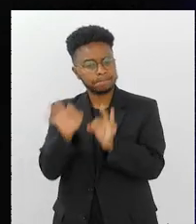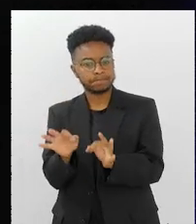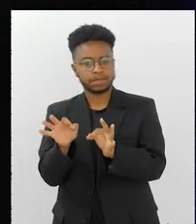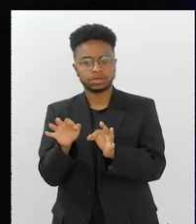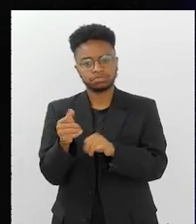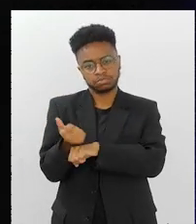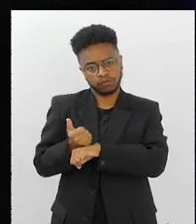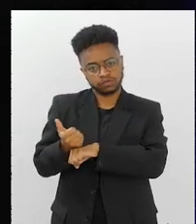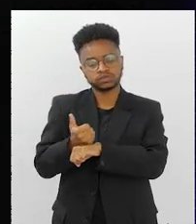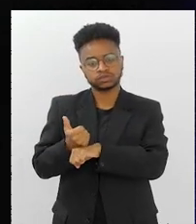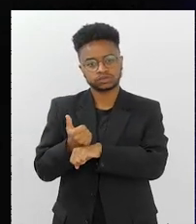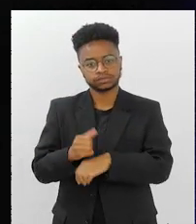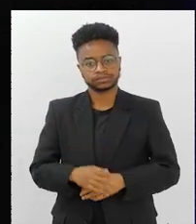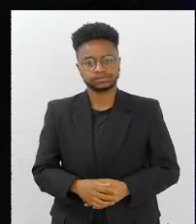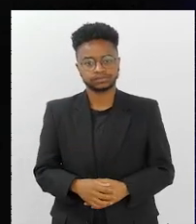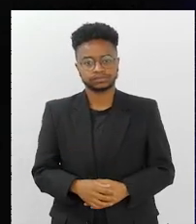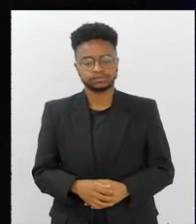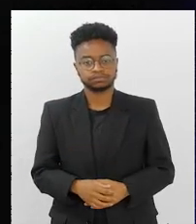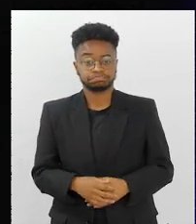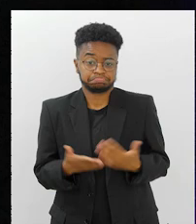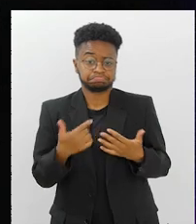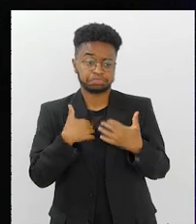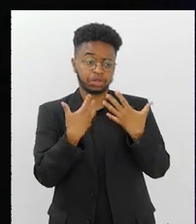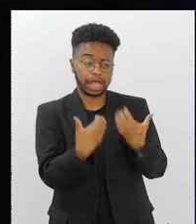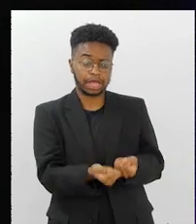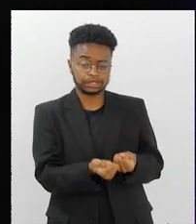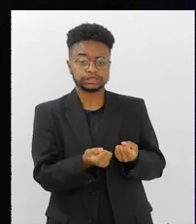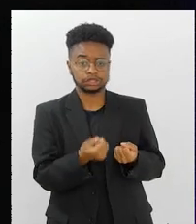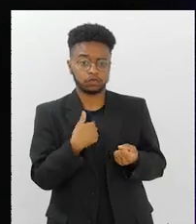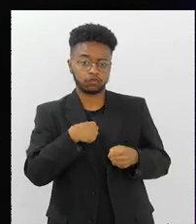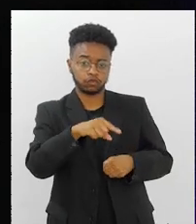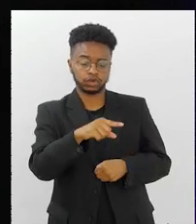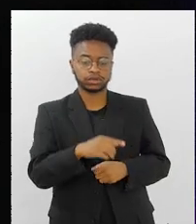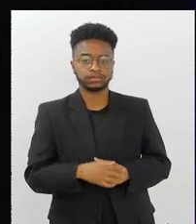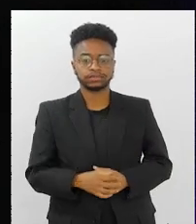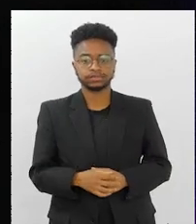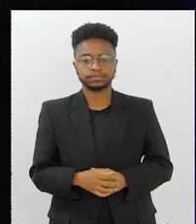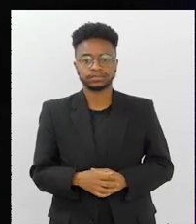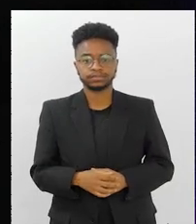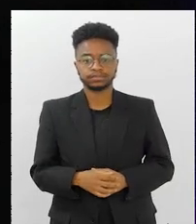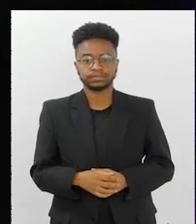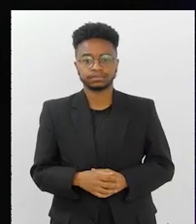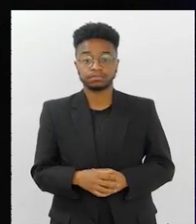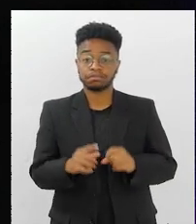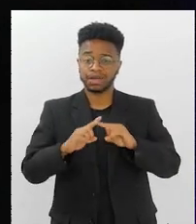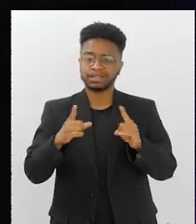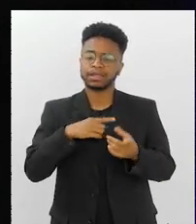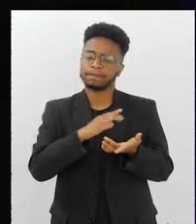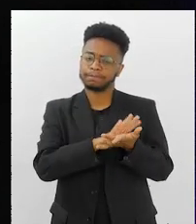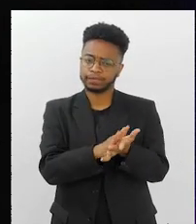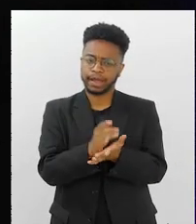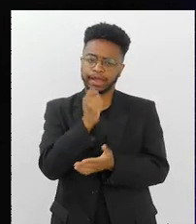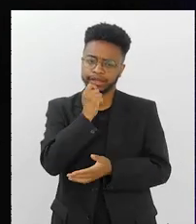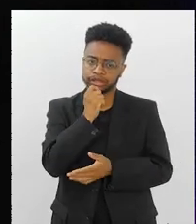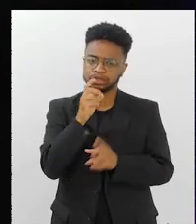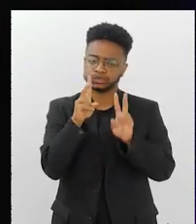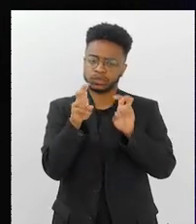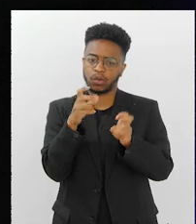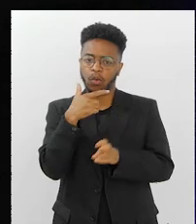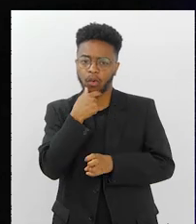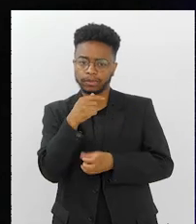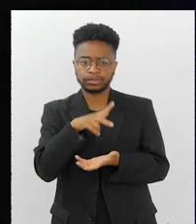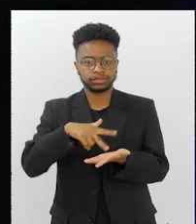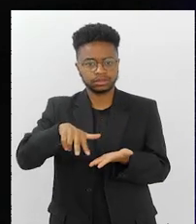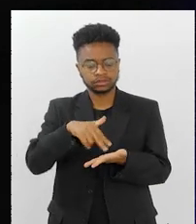é uma escola profissional falei ah vamos embora só que aí assim ainda existe aquele preconceito de homens